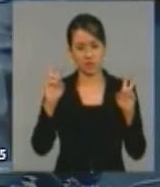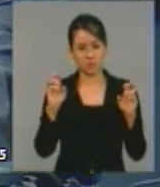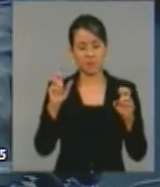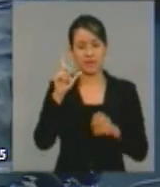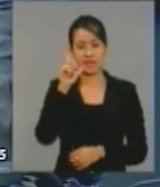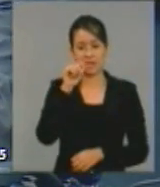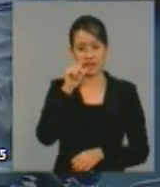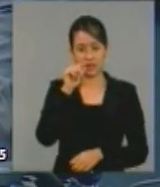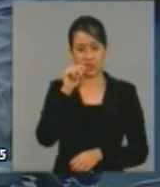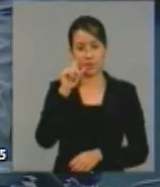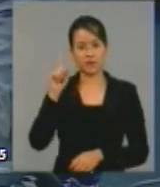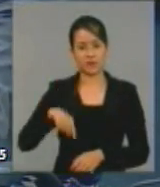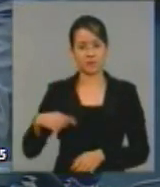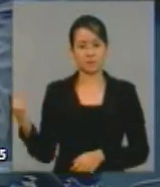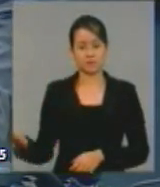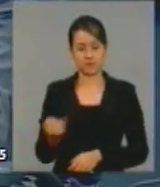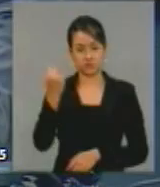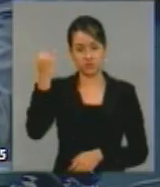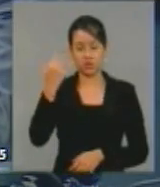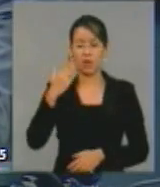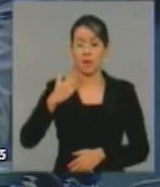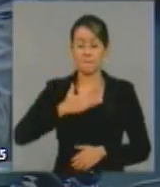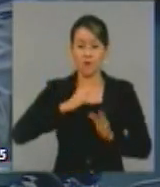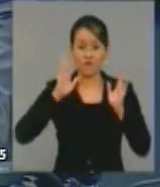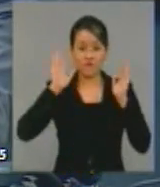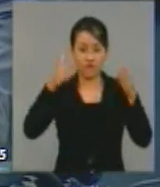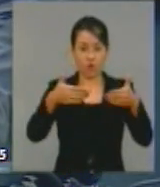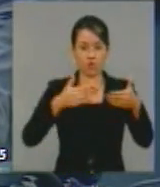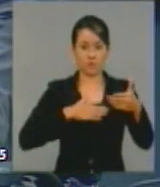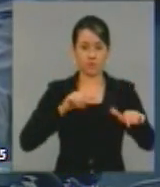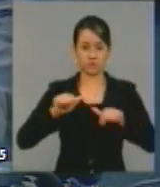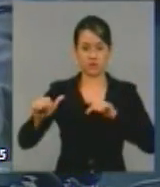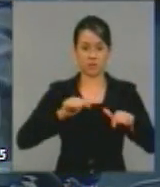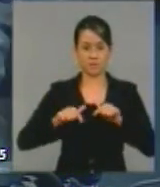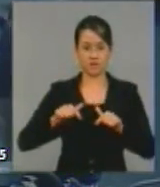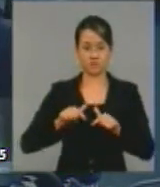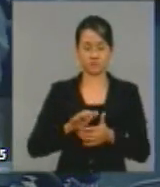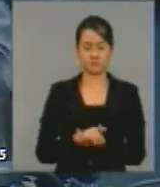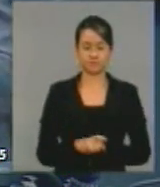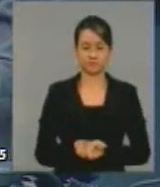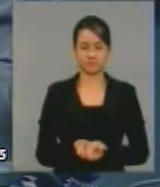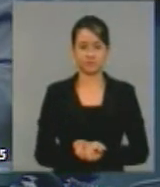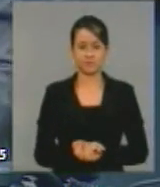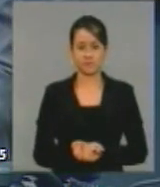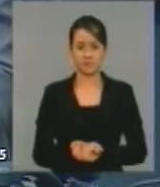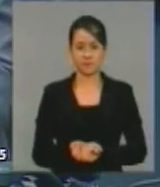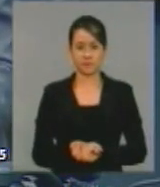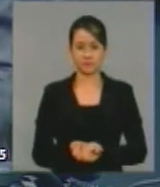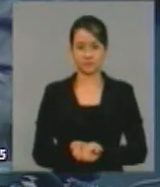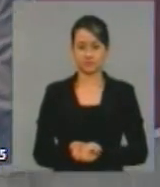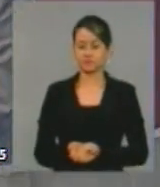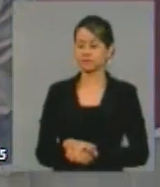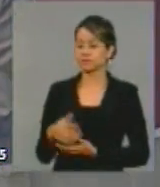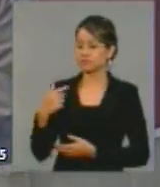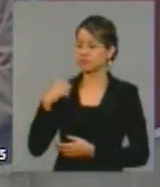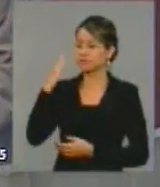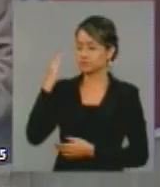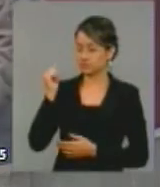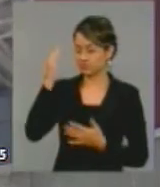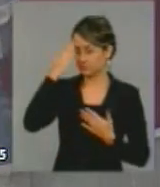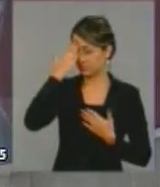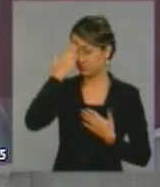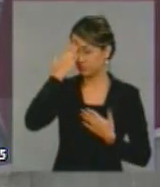e esse foi o foco do meu trabalho como secretário de Agricultura no estado do Ceará. O senhor sabe, deputado Carlos Matos, eu agradeço a sua